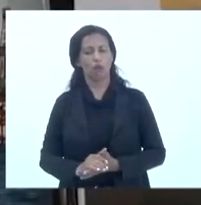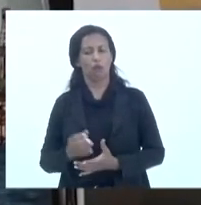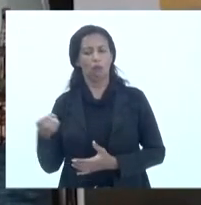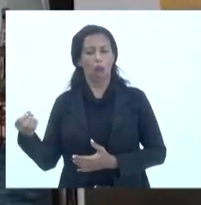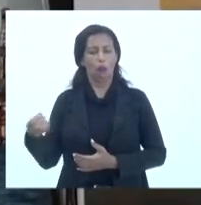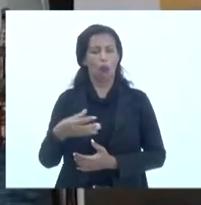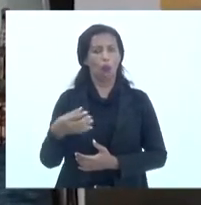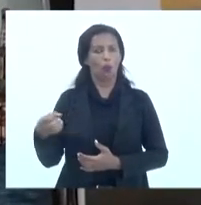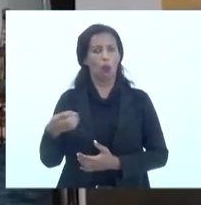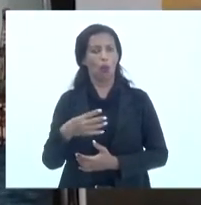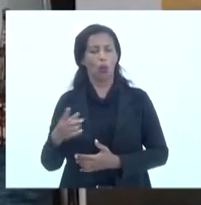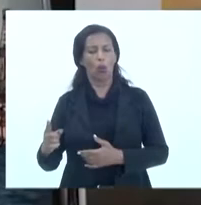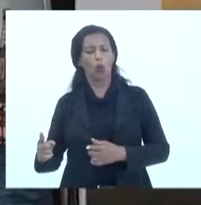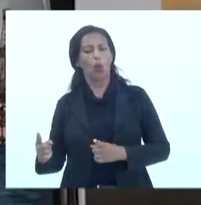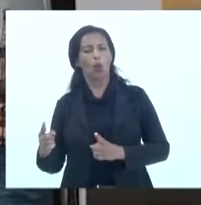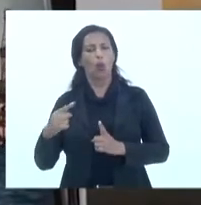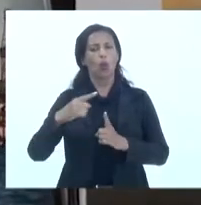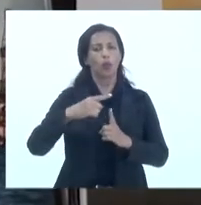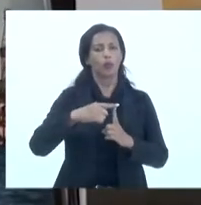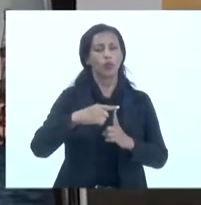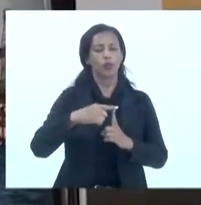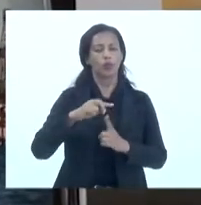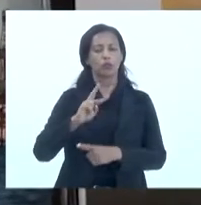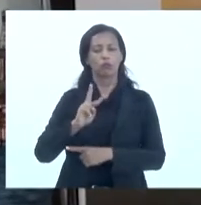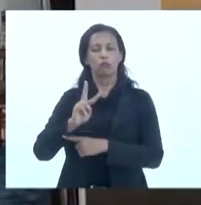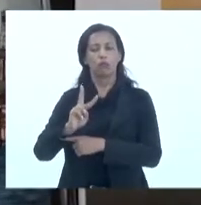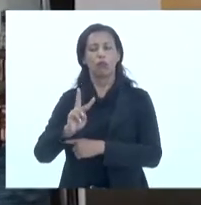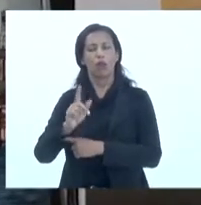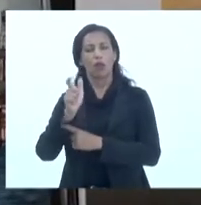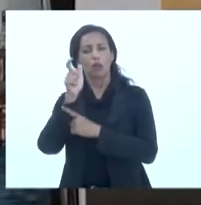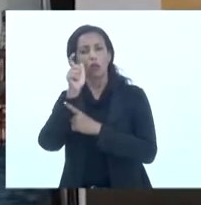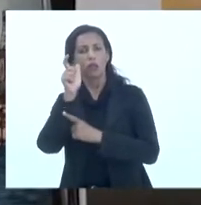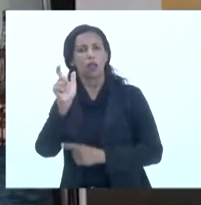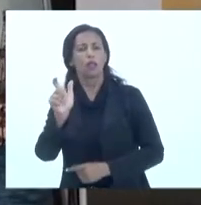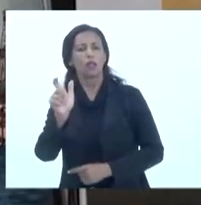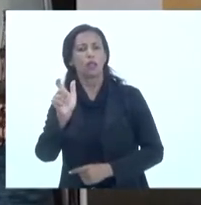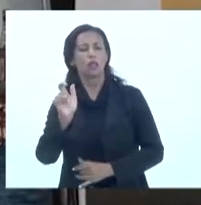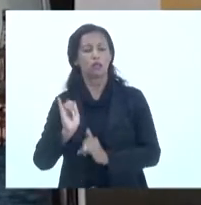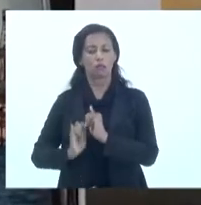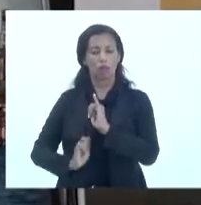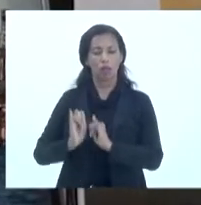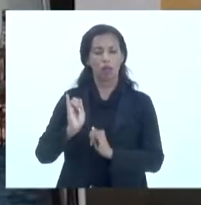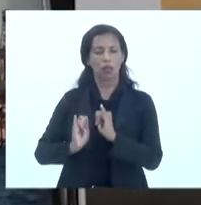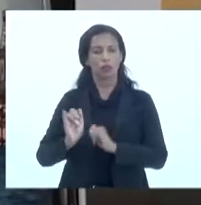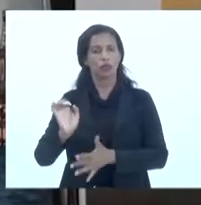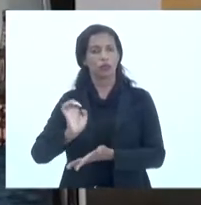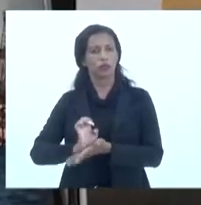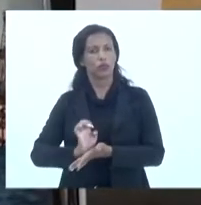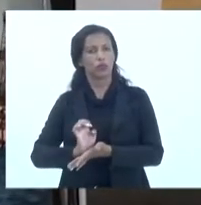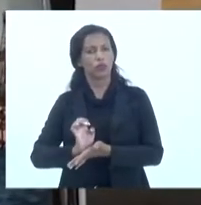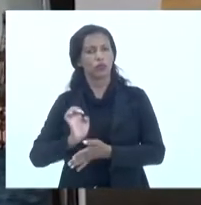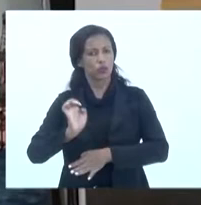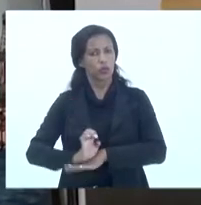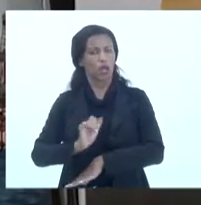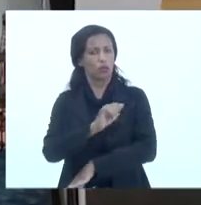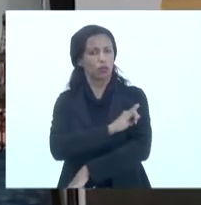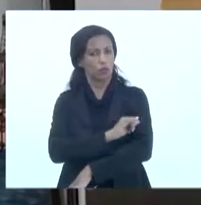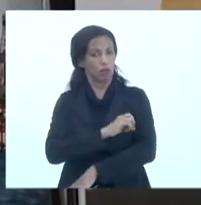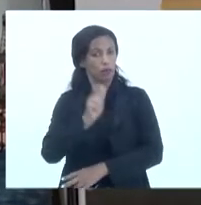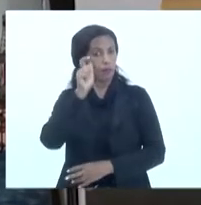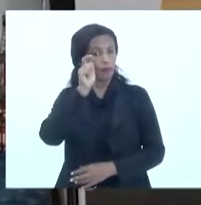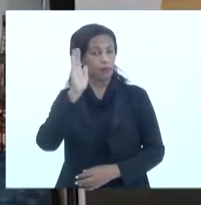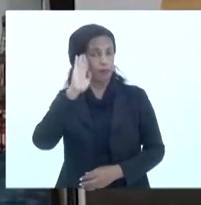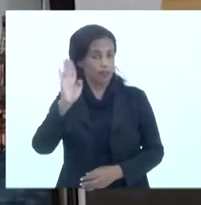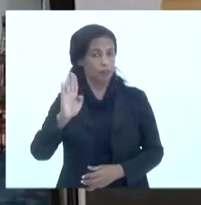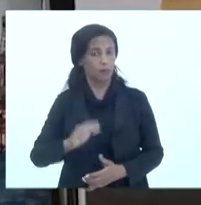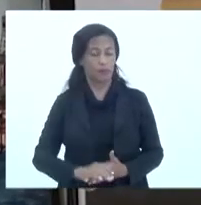recém-formada, com o objetivo de defender os interesses da indústria do Rio de Janeiro, principalmente.